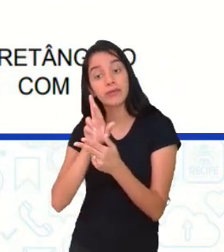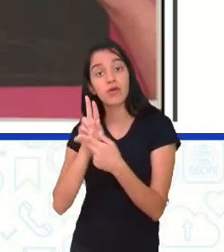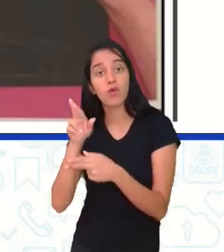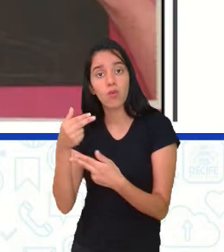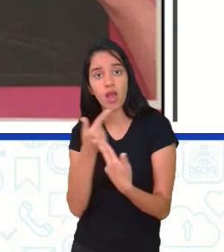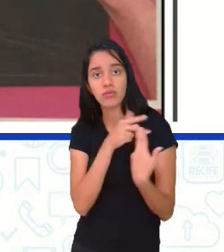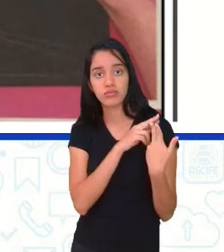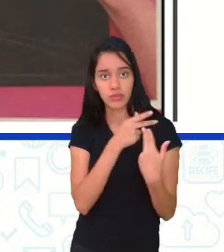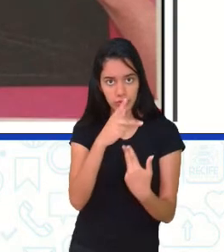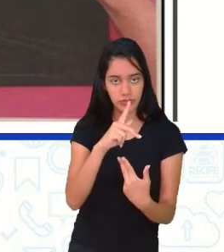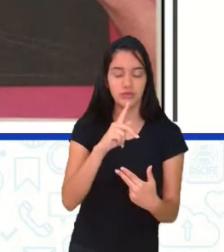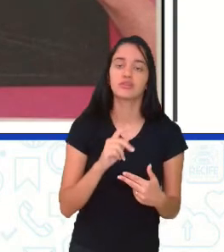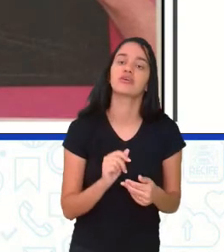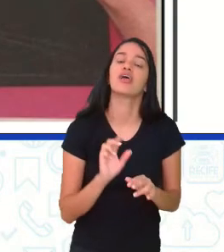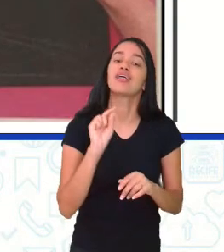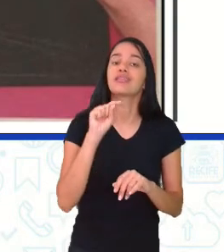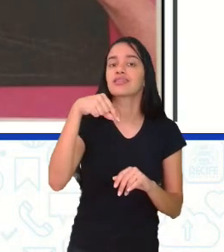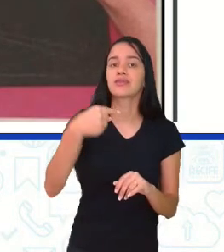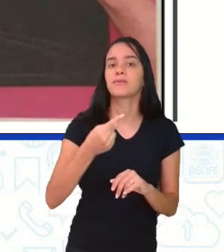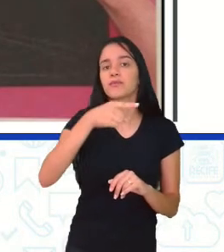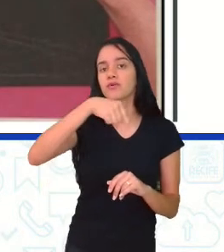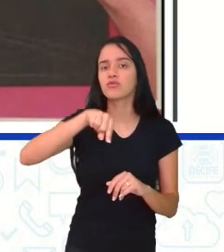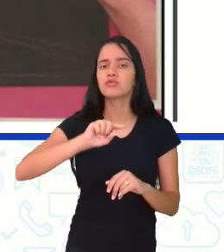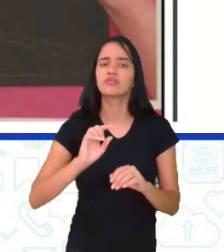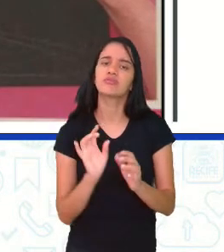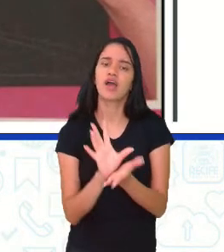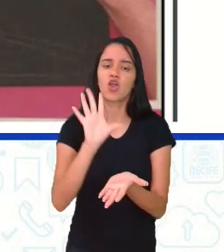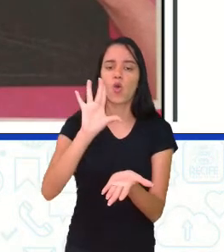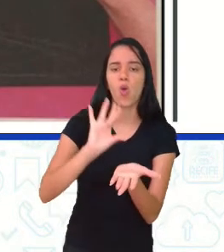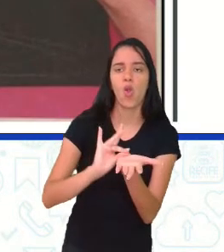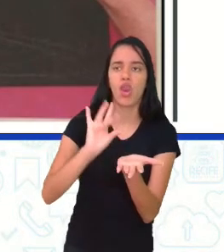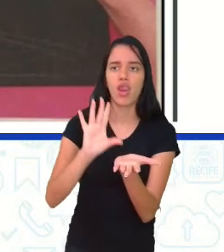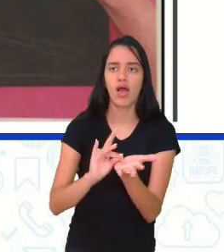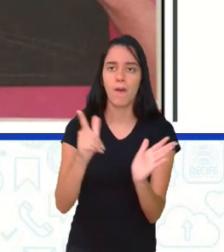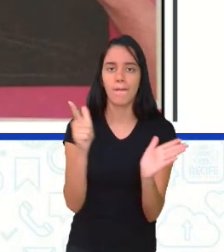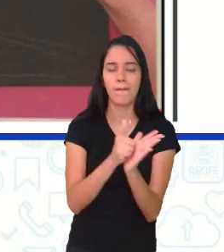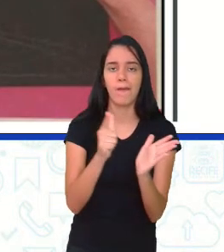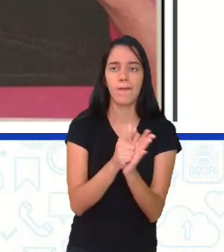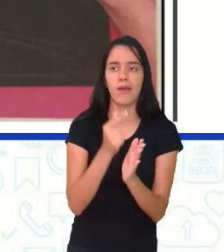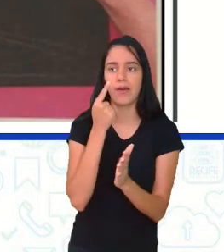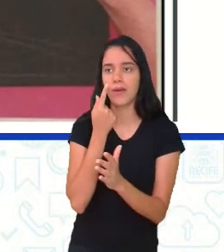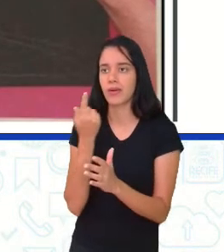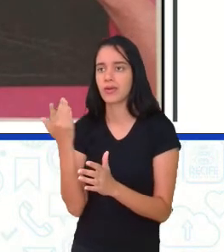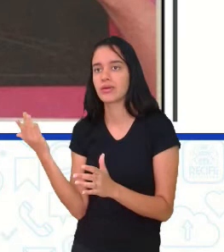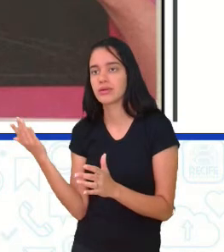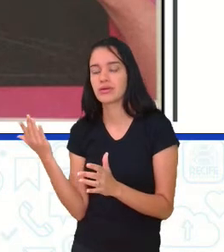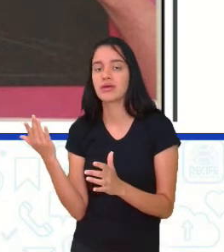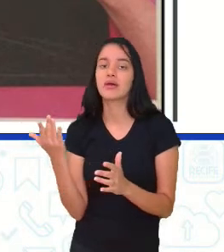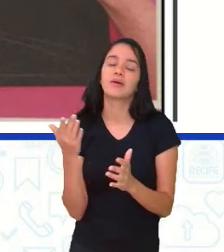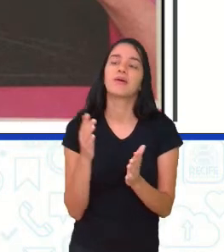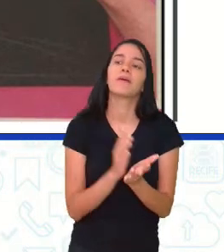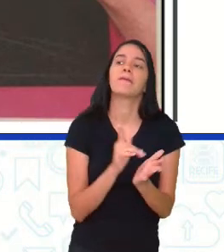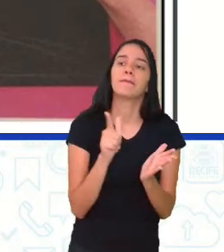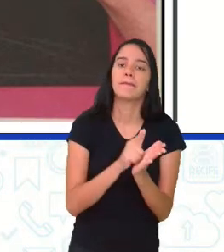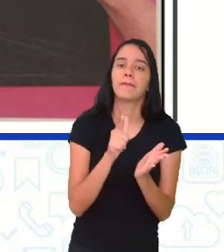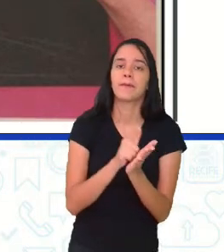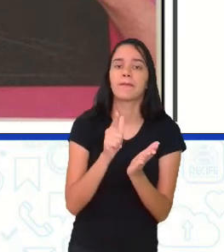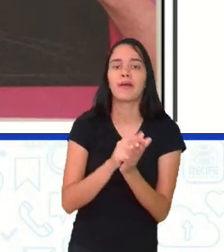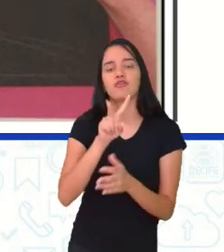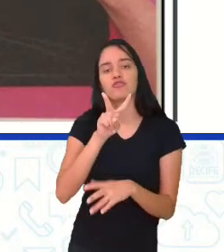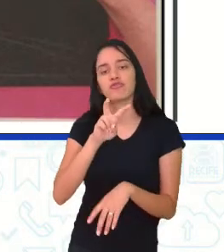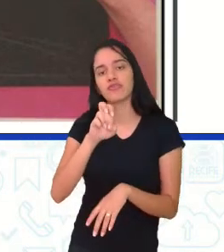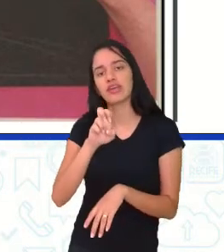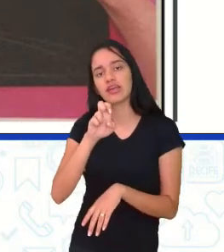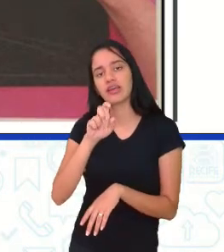você. Depois você vai colar folha de papel vegetal ou papel manteiga, né? Aquele que a gente usa na cozinha